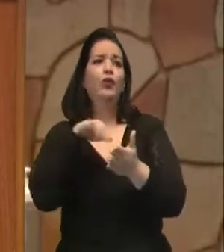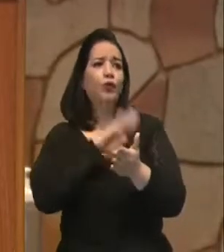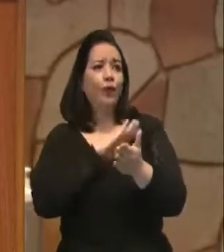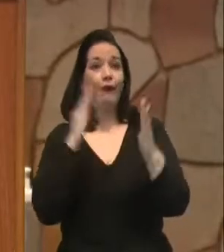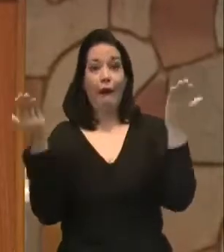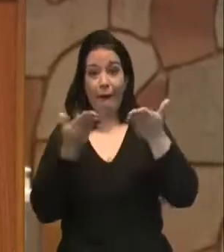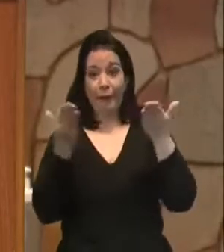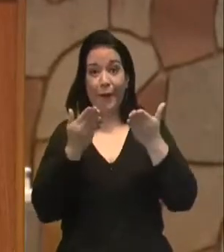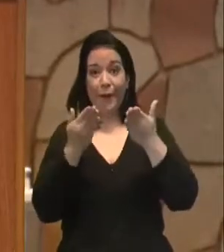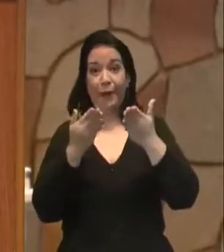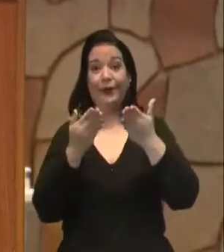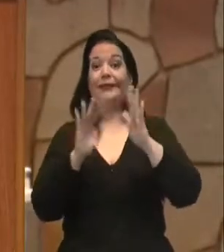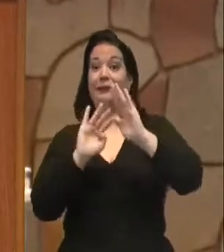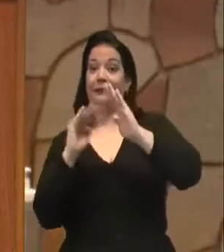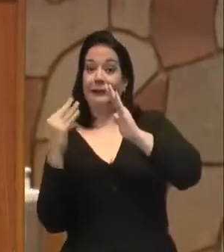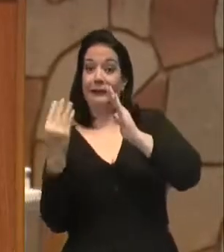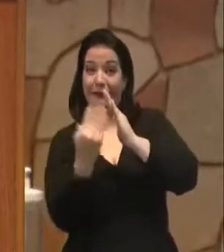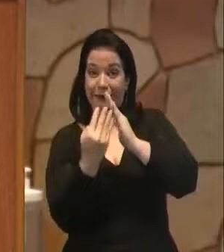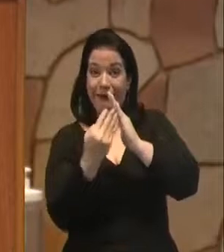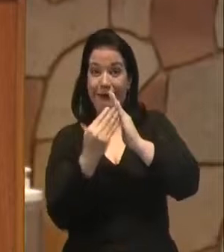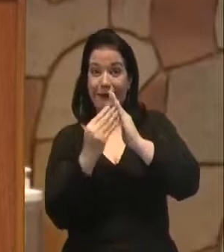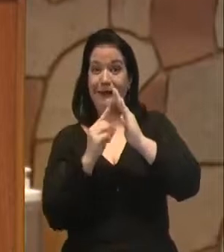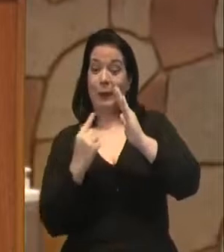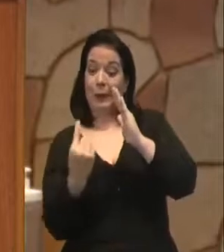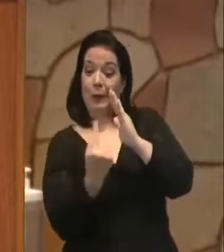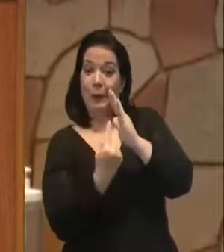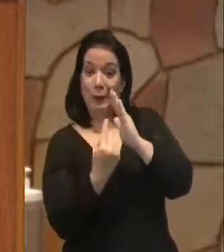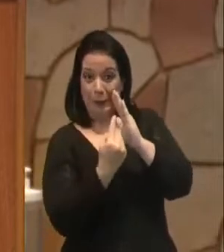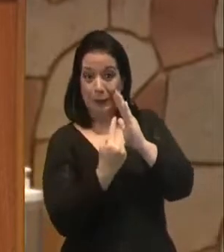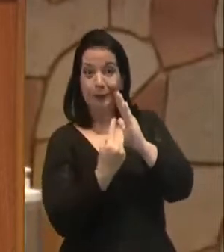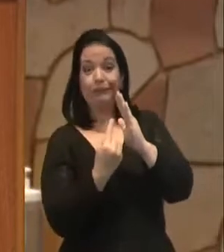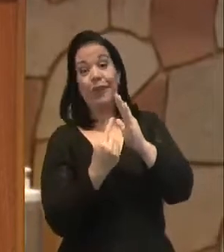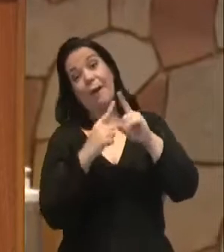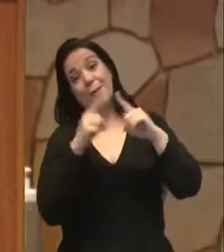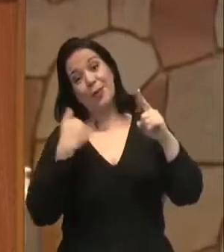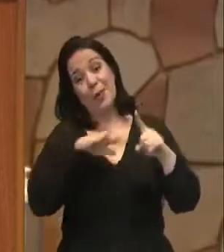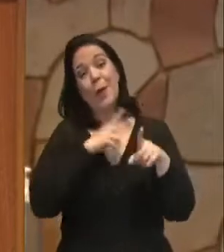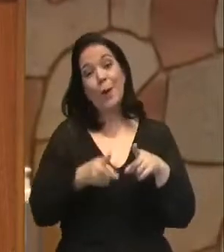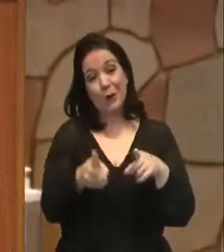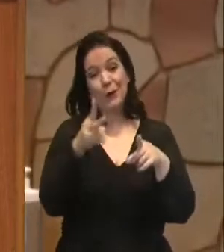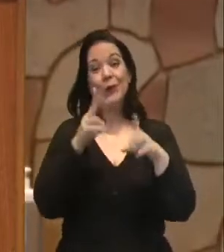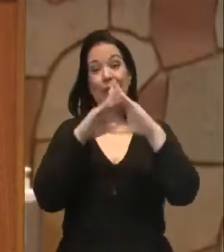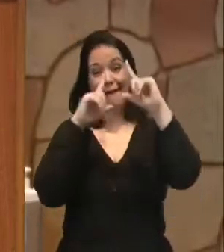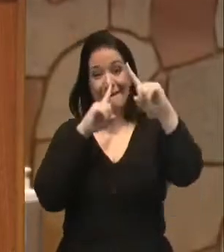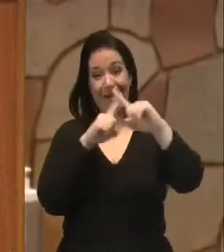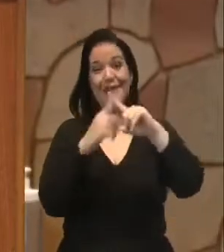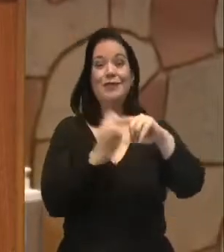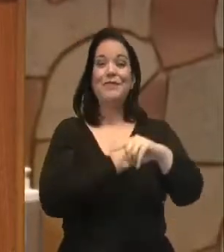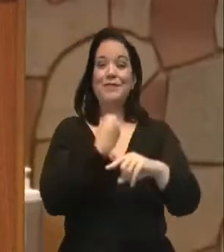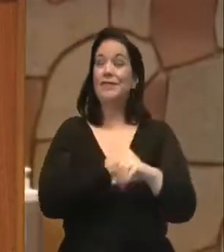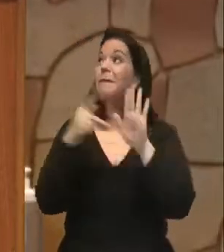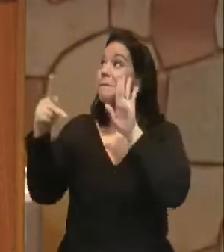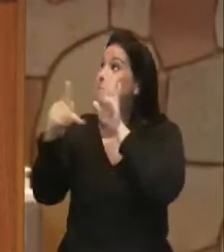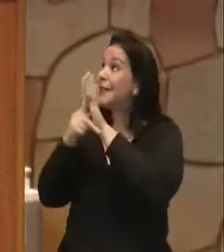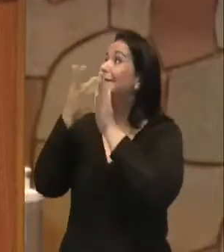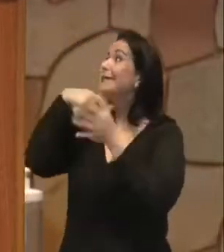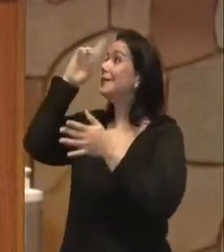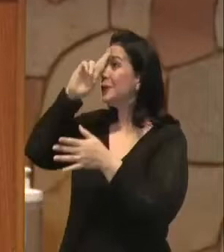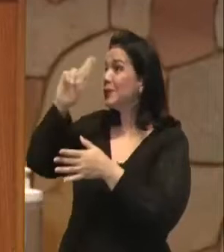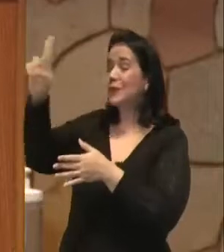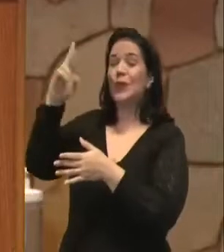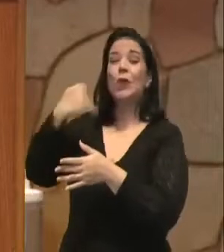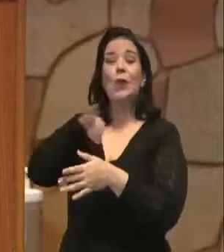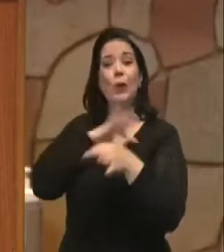estejamos distantes socialmente, mas continuamos igreja viva do Senhor. Precisamos nos lembrar